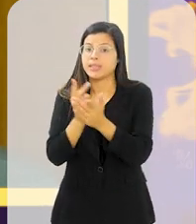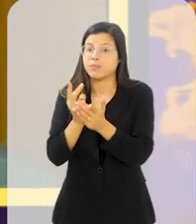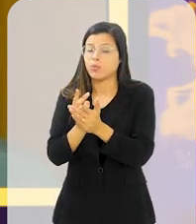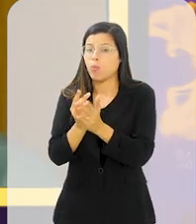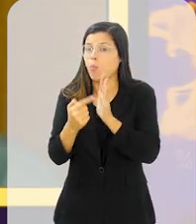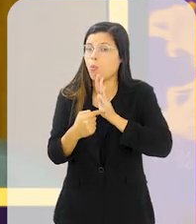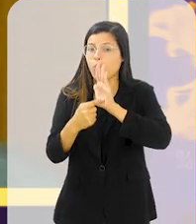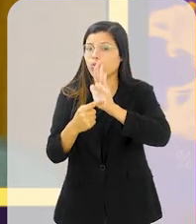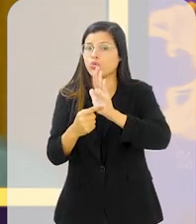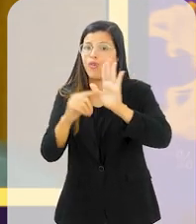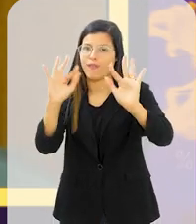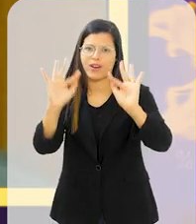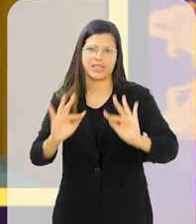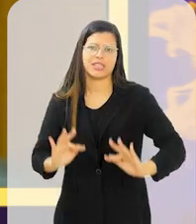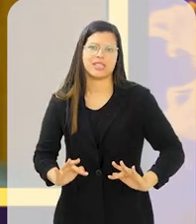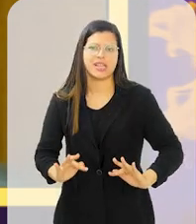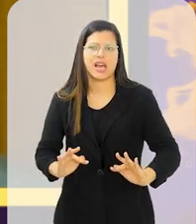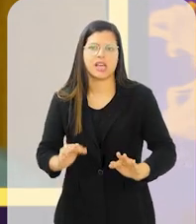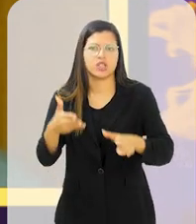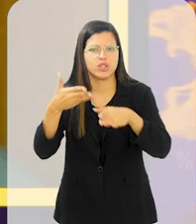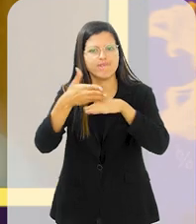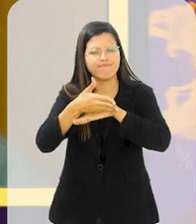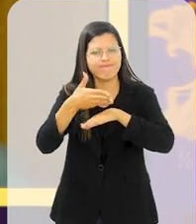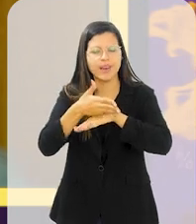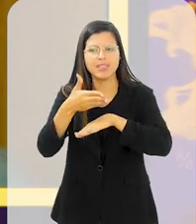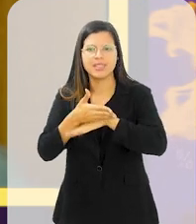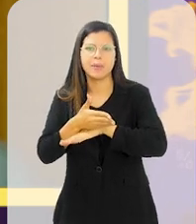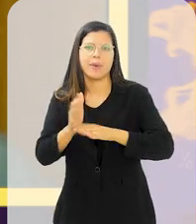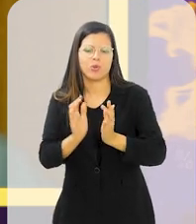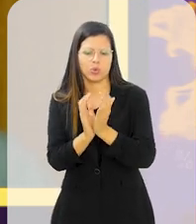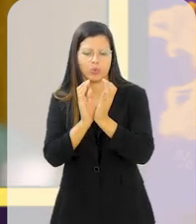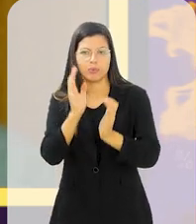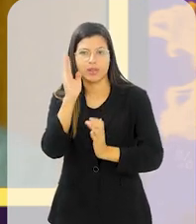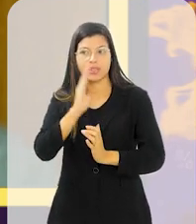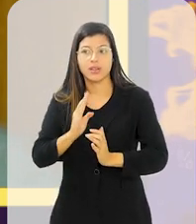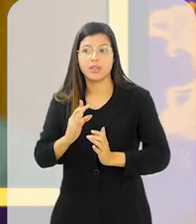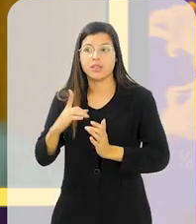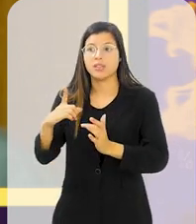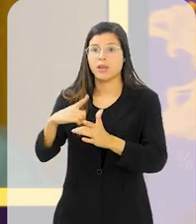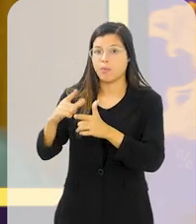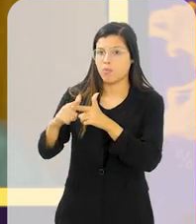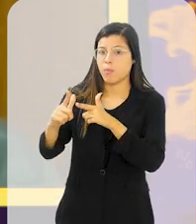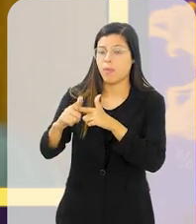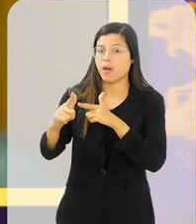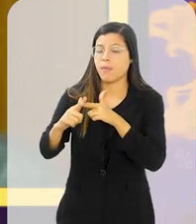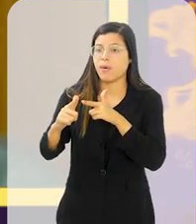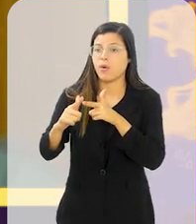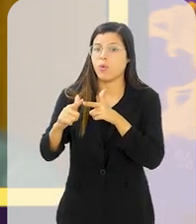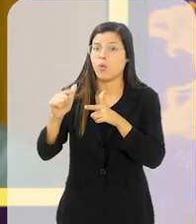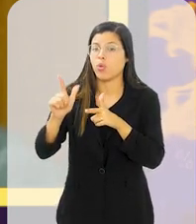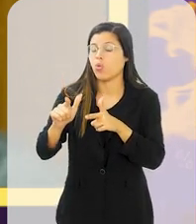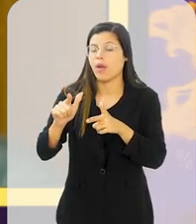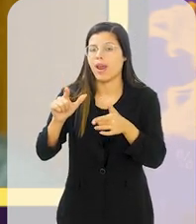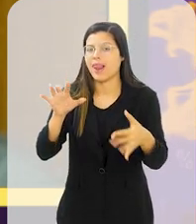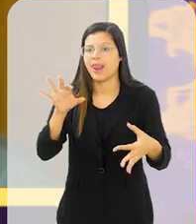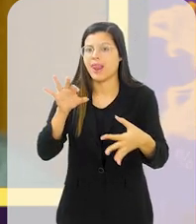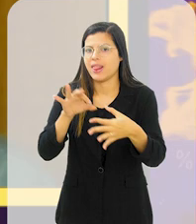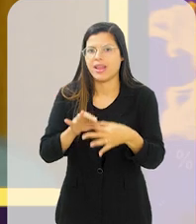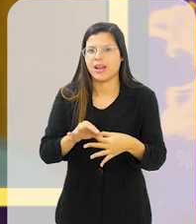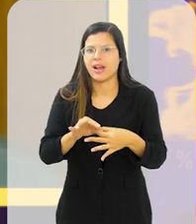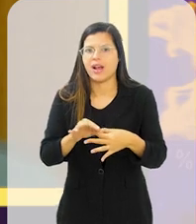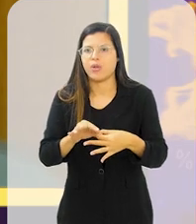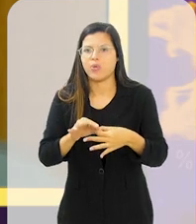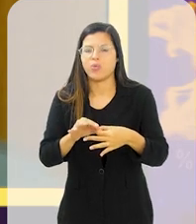demonstrou felicidade em estar na seleção brasileira. Ele tem problemas quando ele é cobrado diretamente, associado